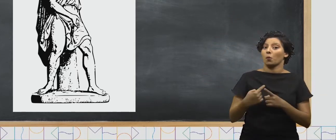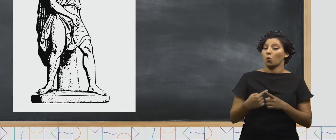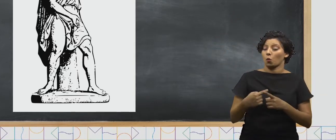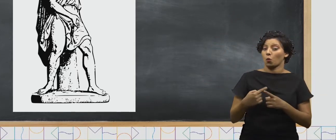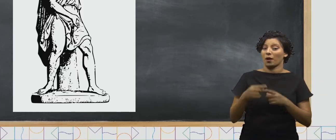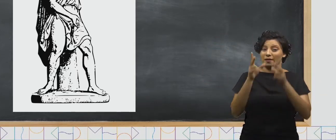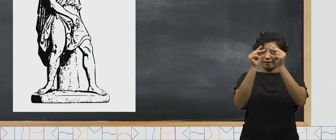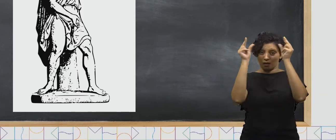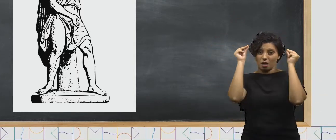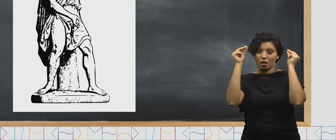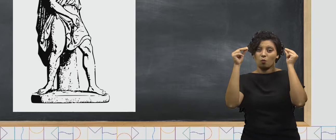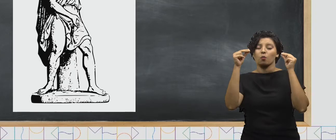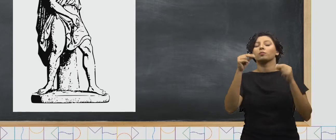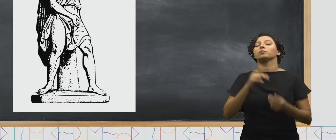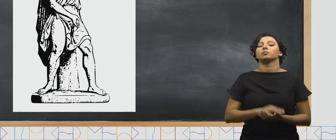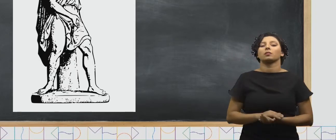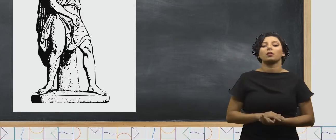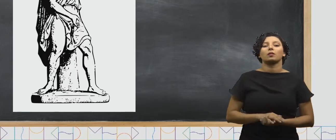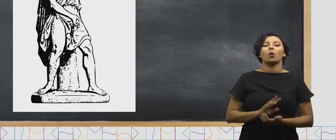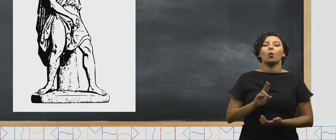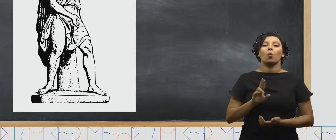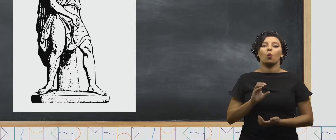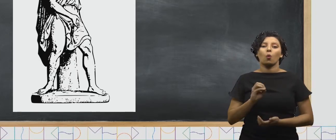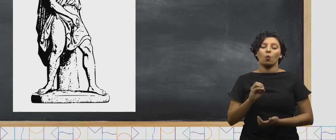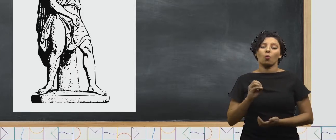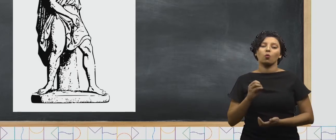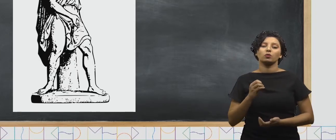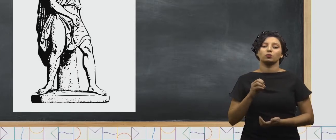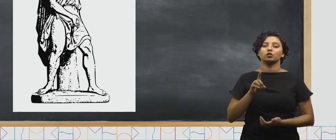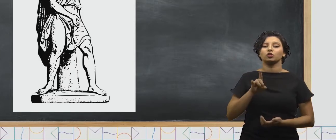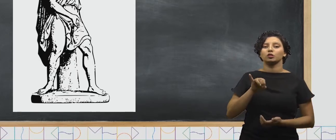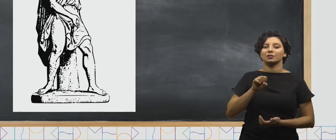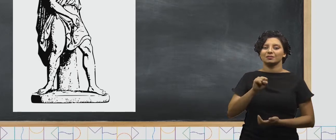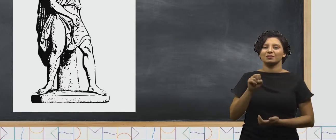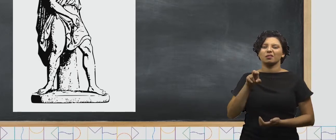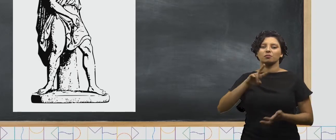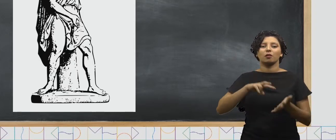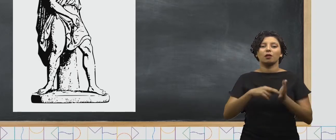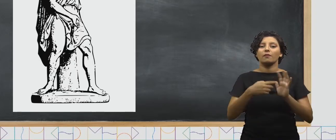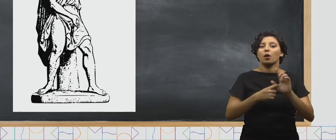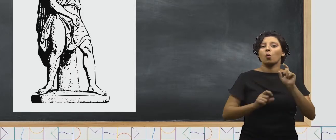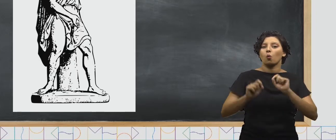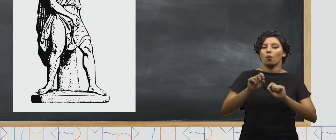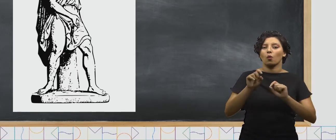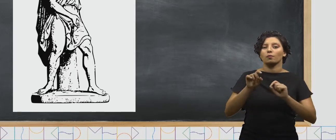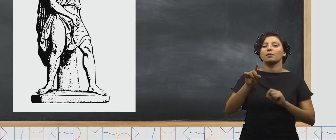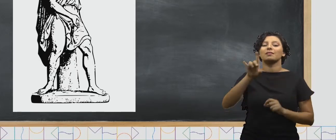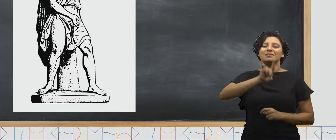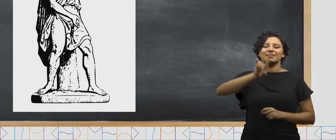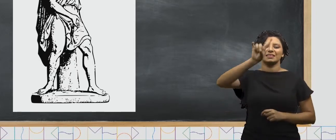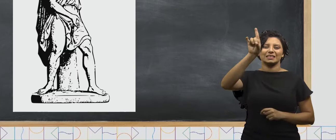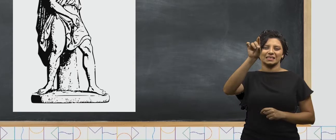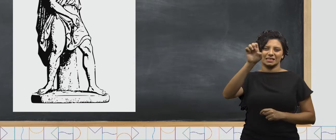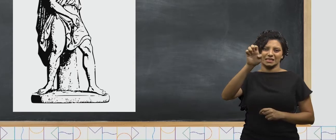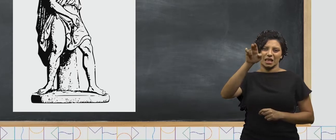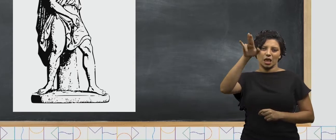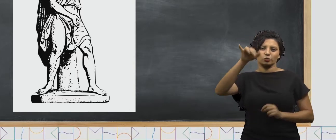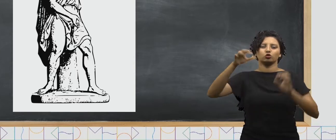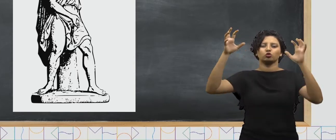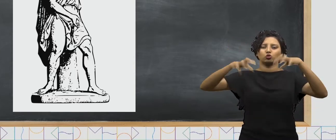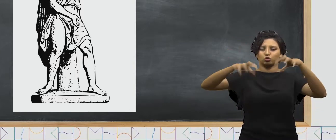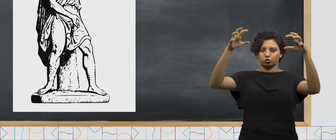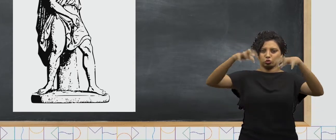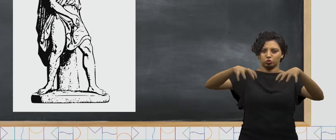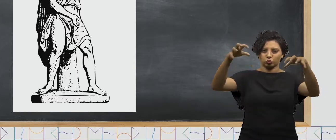porque, em grego, o herói era mais conhecido pelo nome Odisseu, que significa Zeus choveu